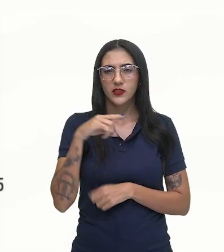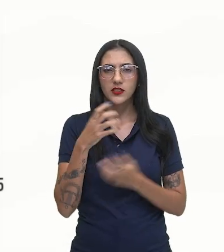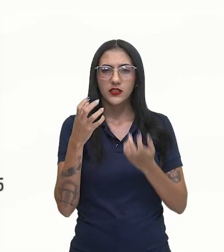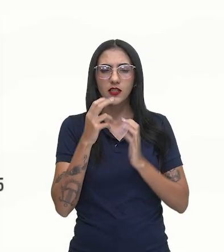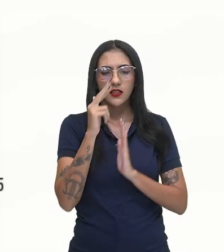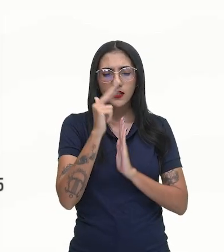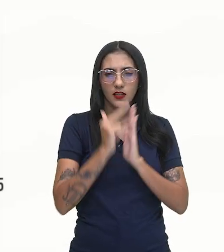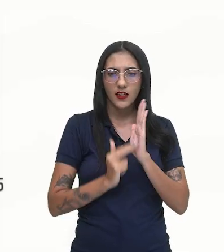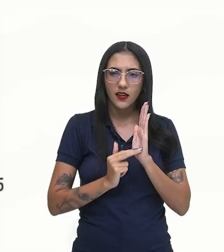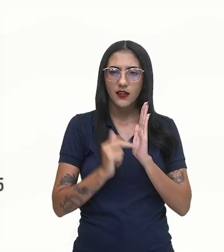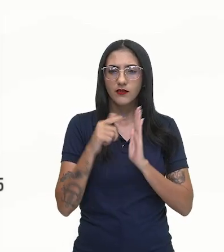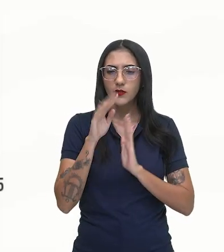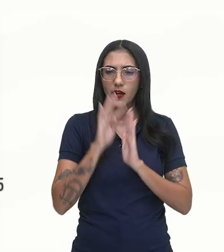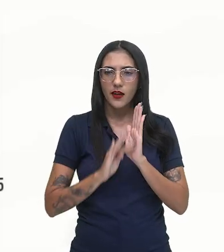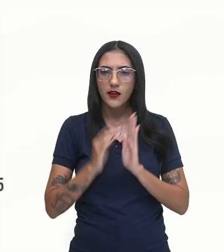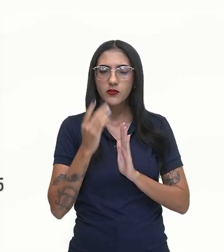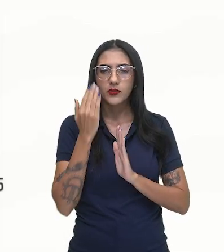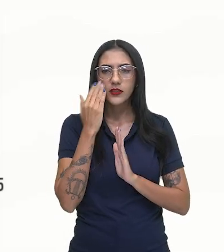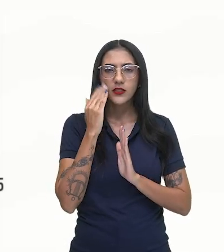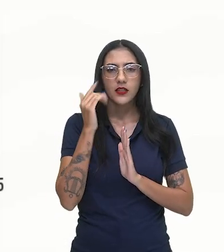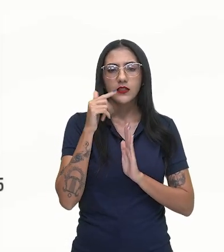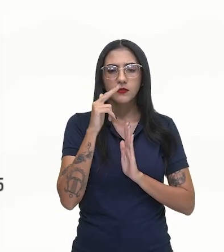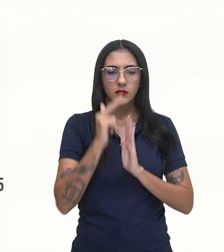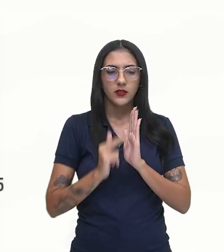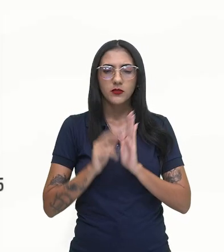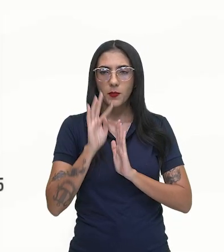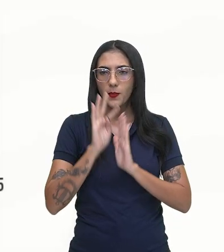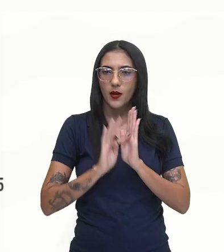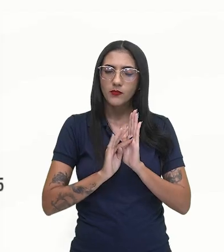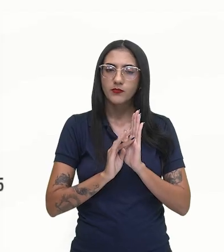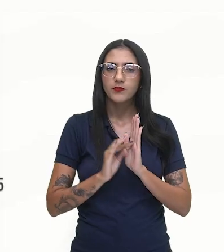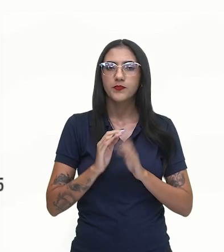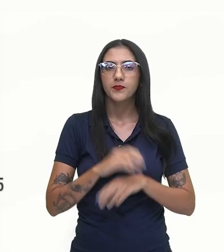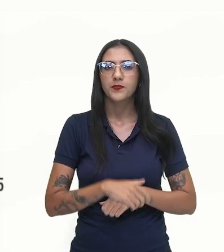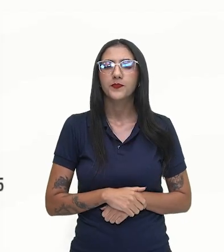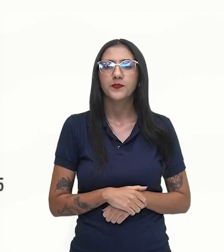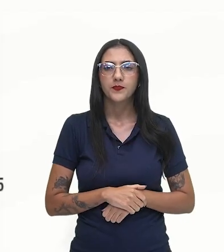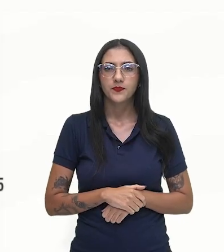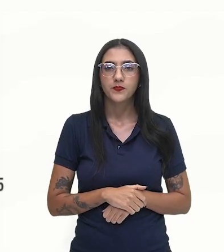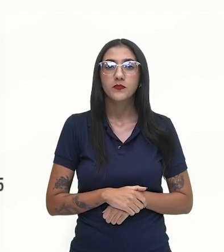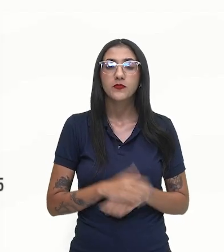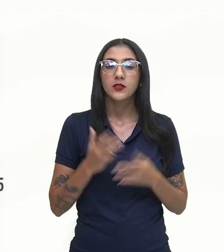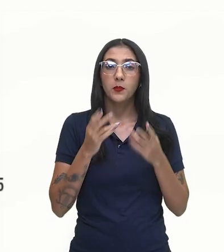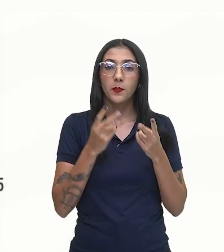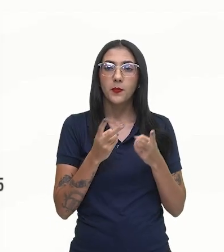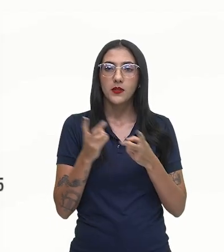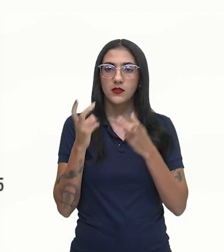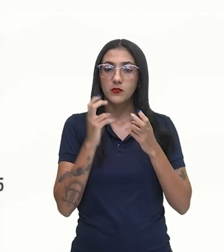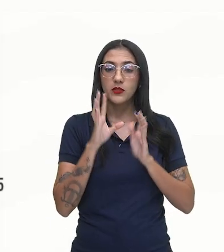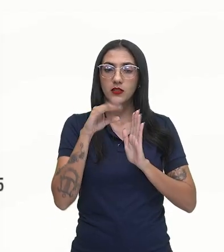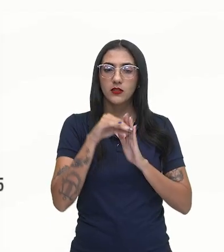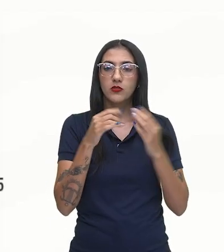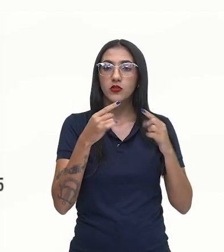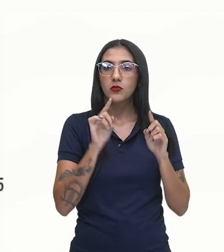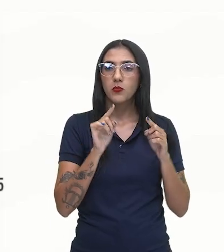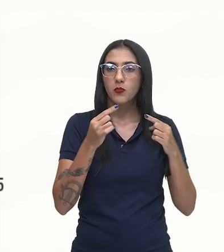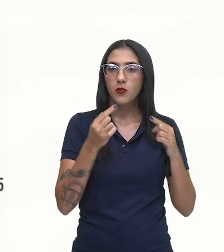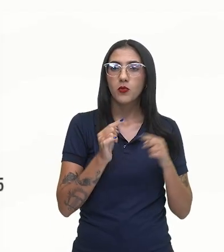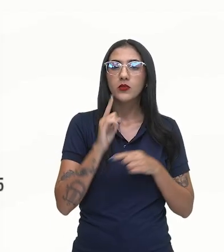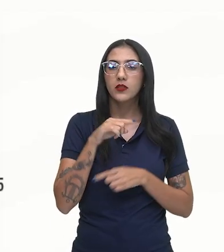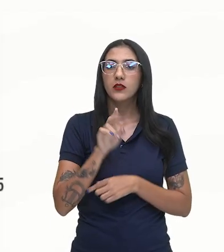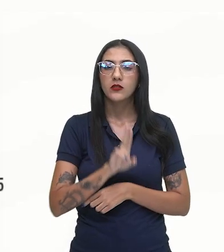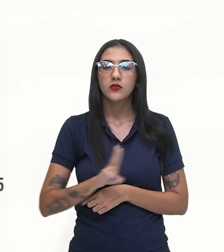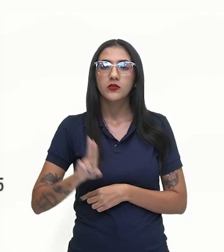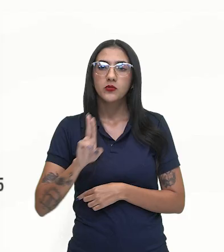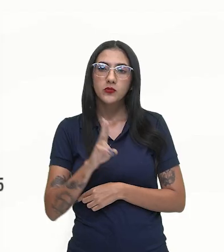nas suas plataformas, ok? Fiquem à vontade e observem, né, que nas músicas eles usam os